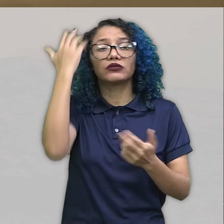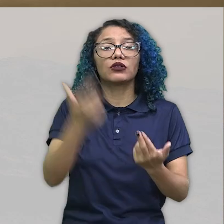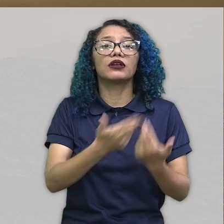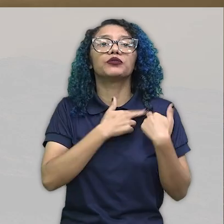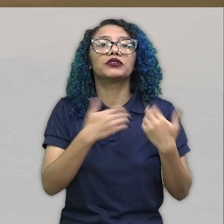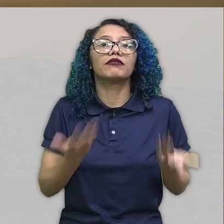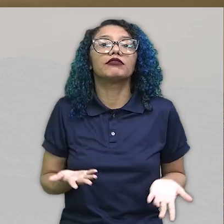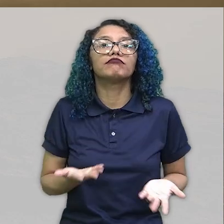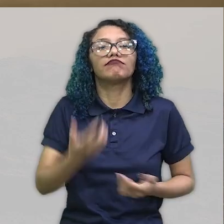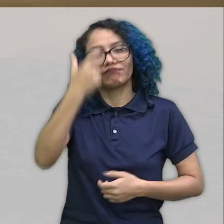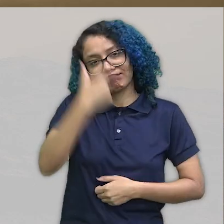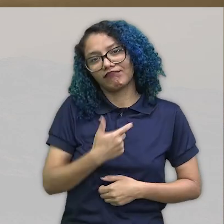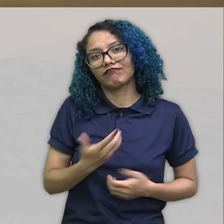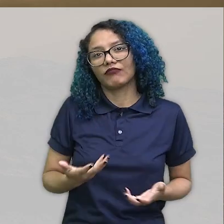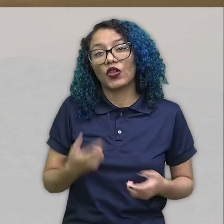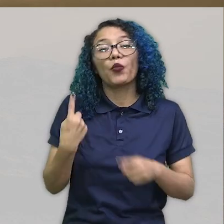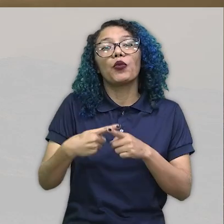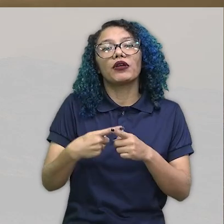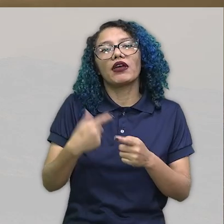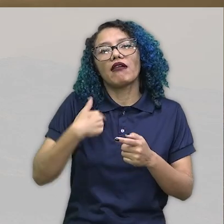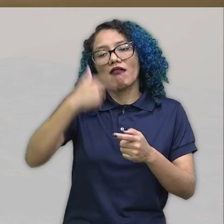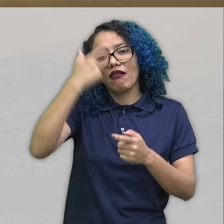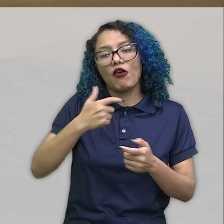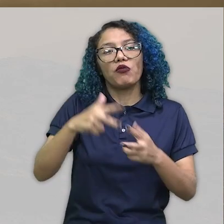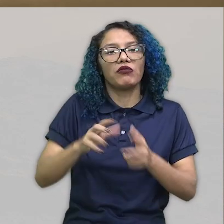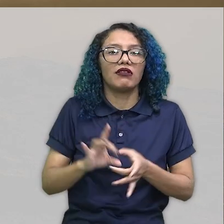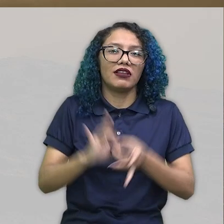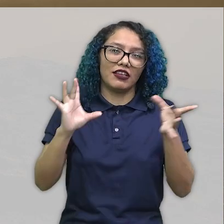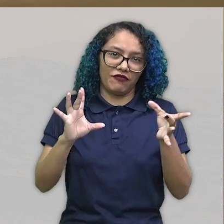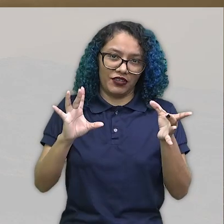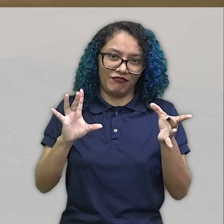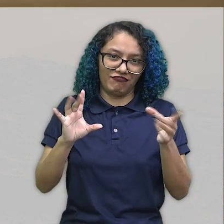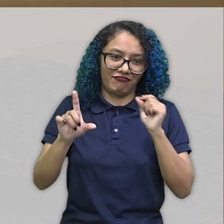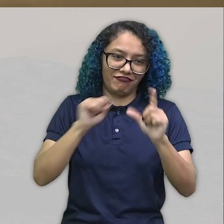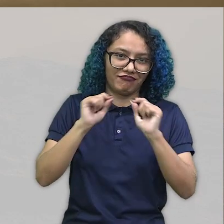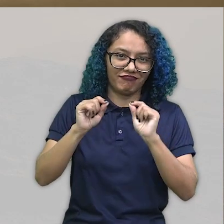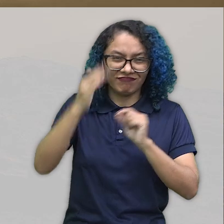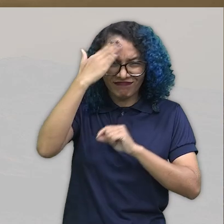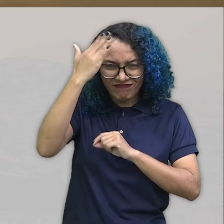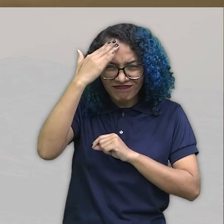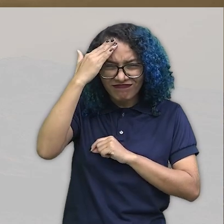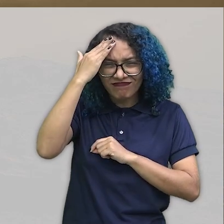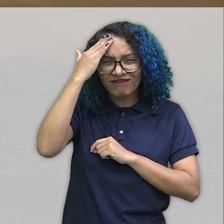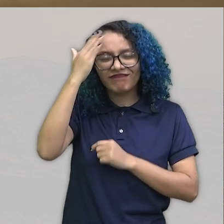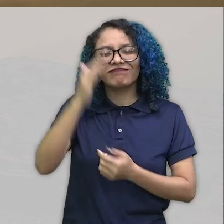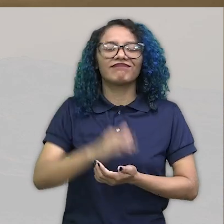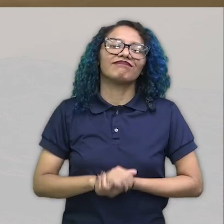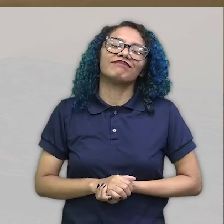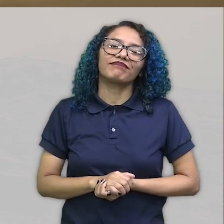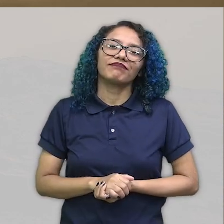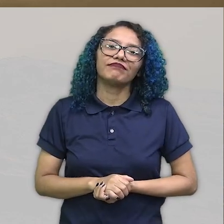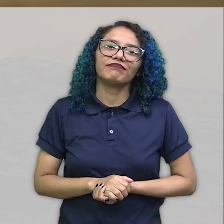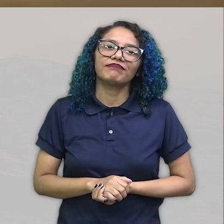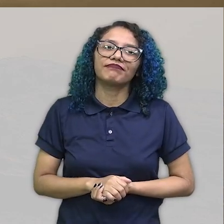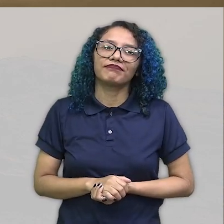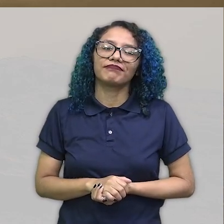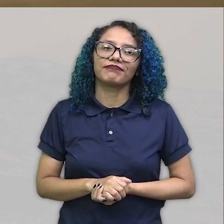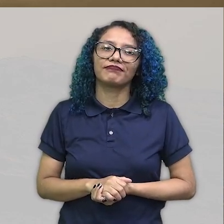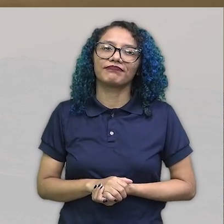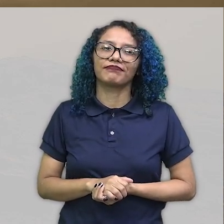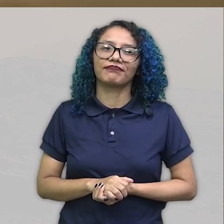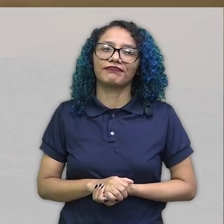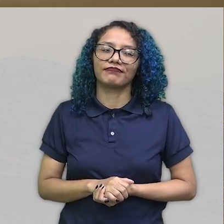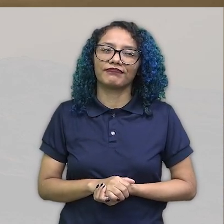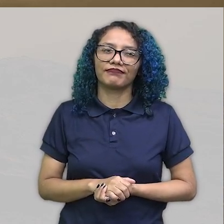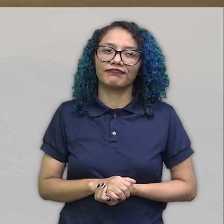mesmo, porque eu fui livre para fazer essa escolha. Entenderam então? Conseguiram acompanhar aqui, né? Nós